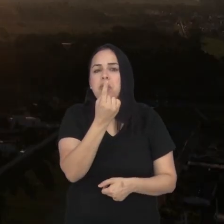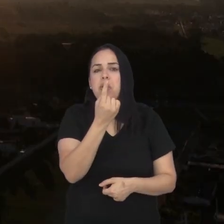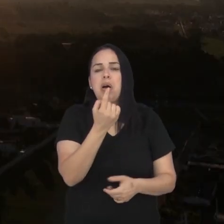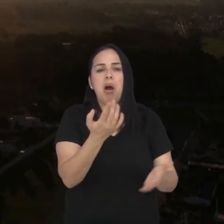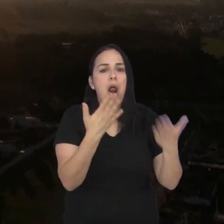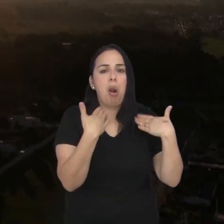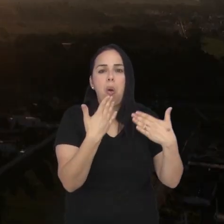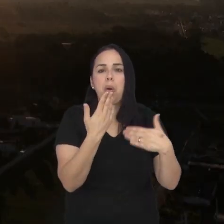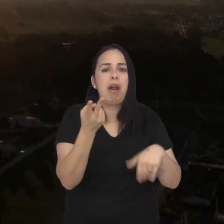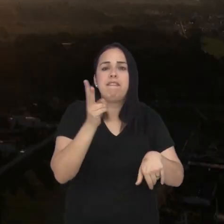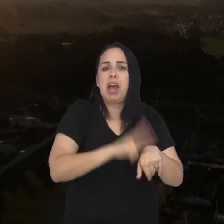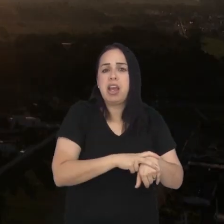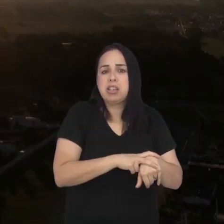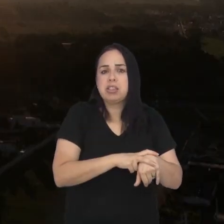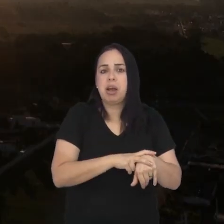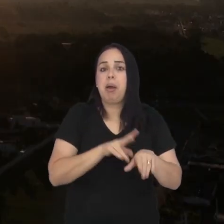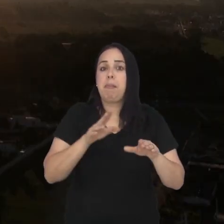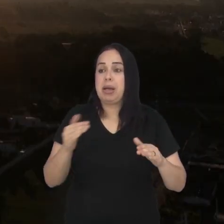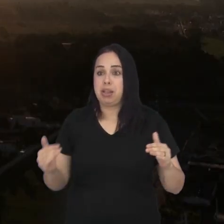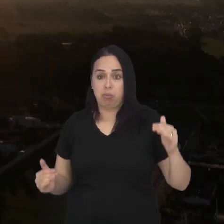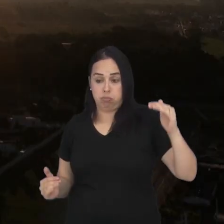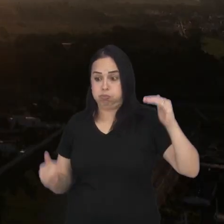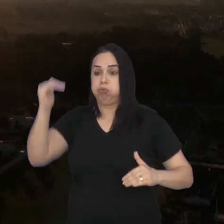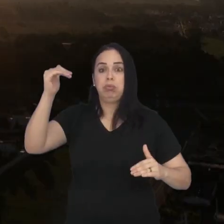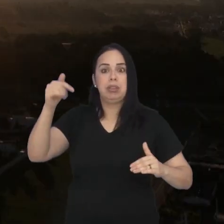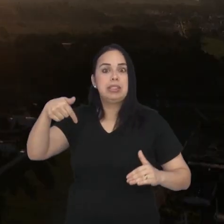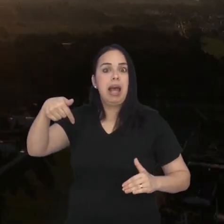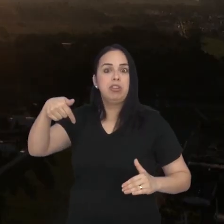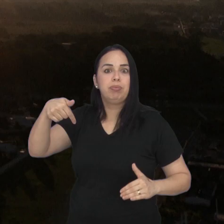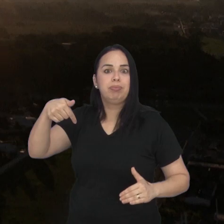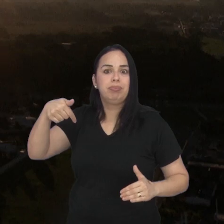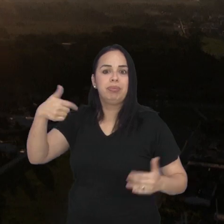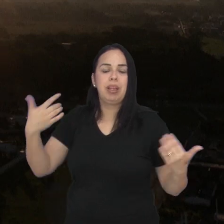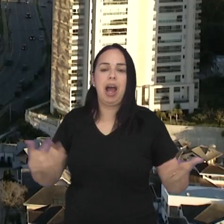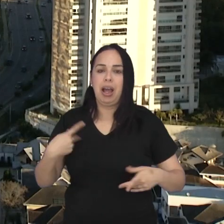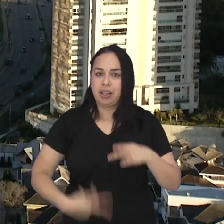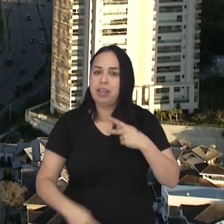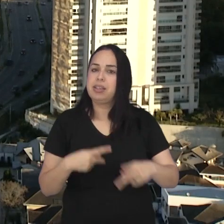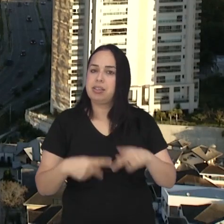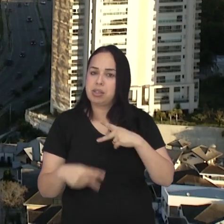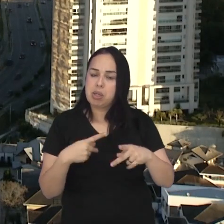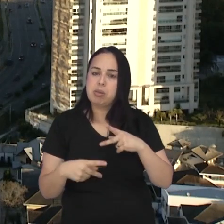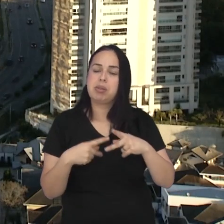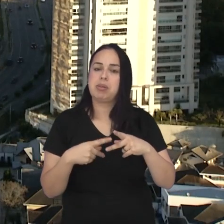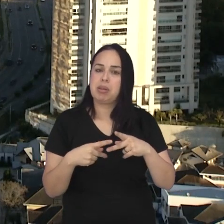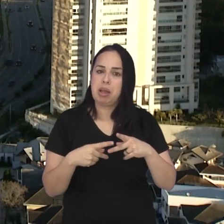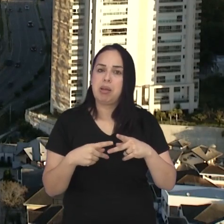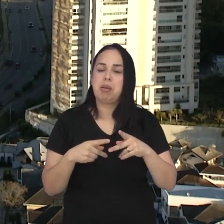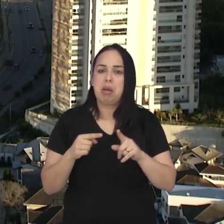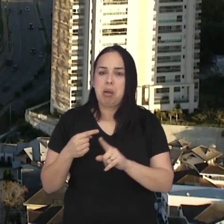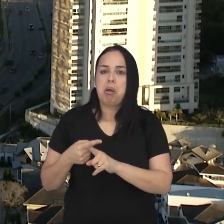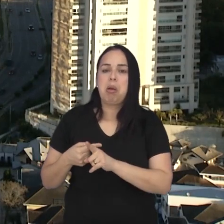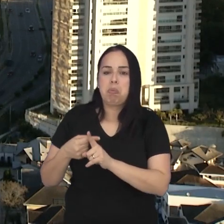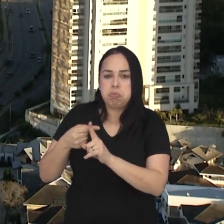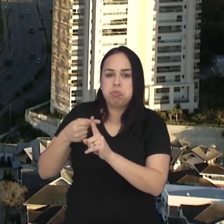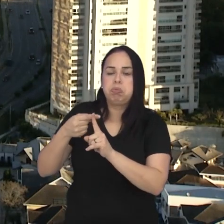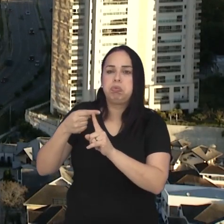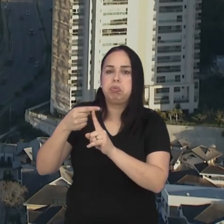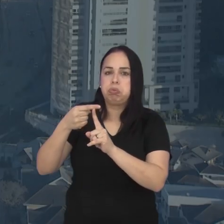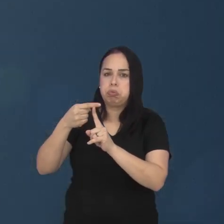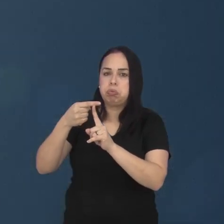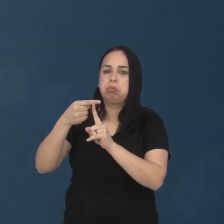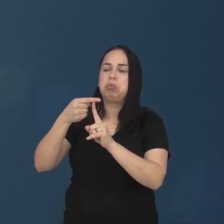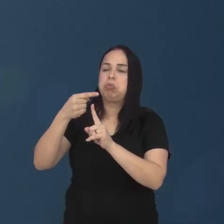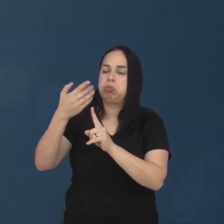de calor por ano, número que saltou para 7 nos últimos 10 anos. Para São José dos Campos, a previsão é